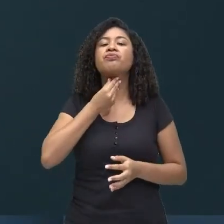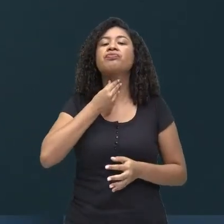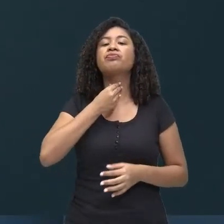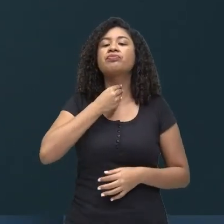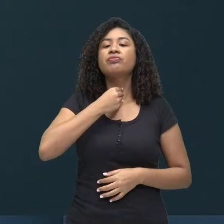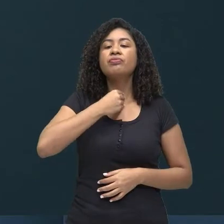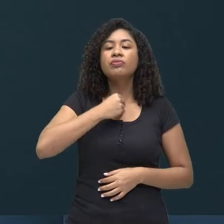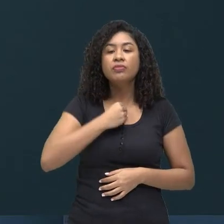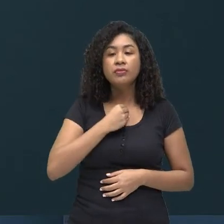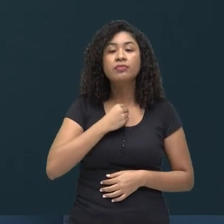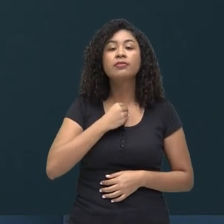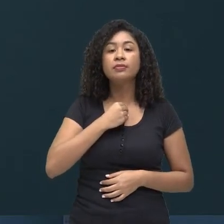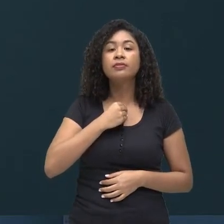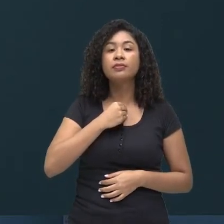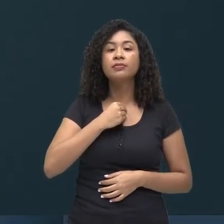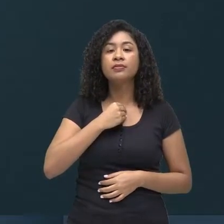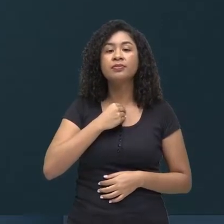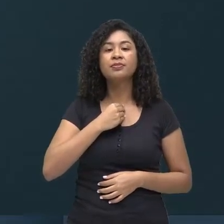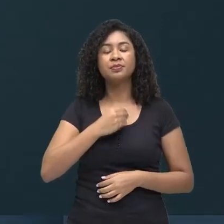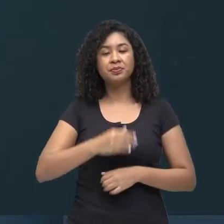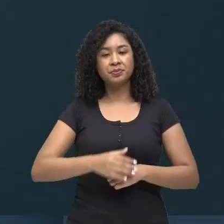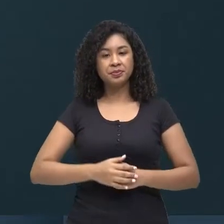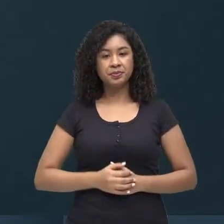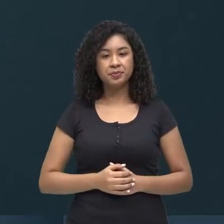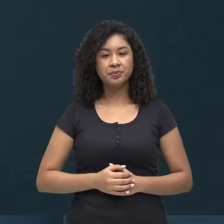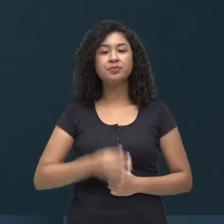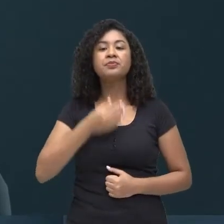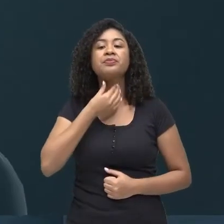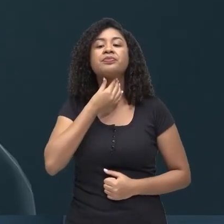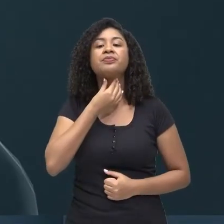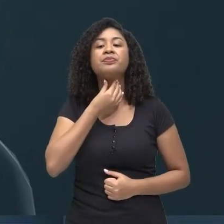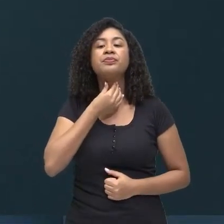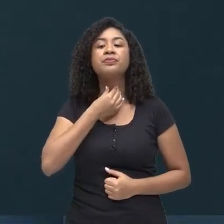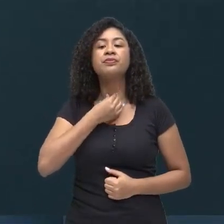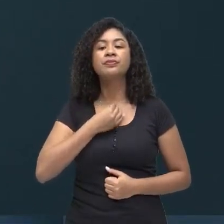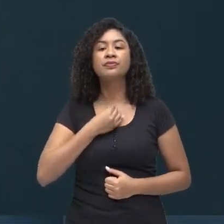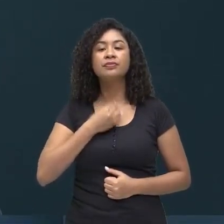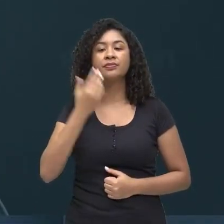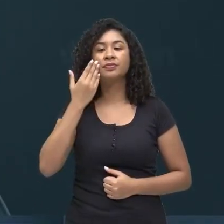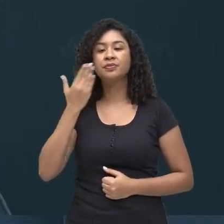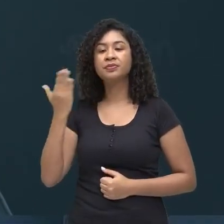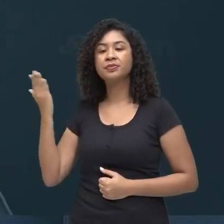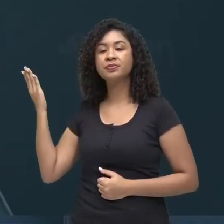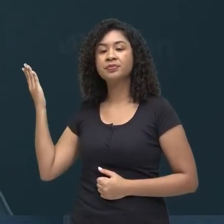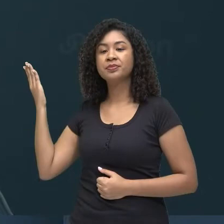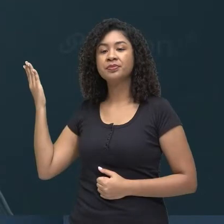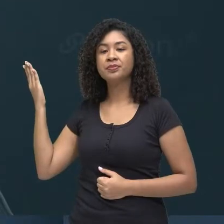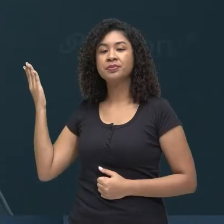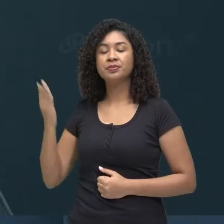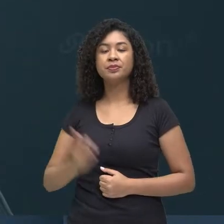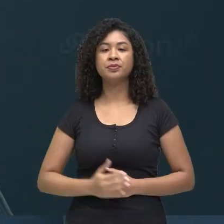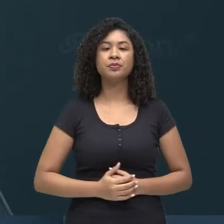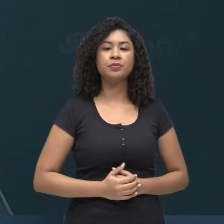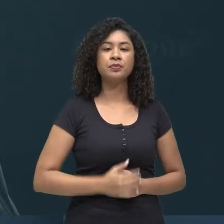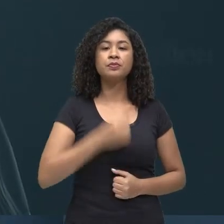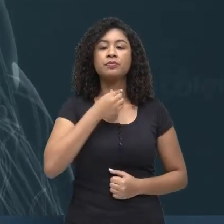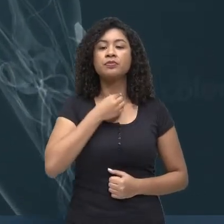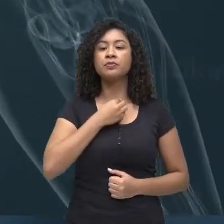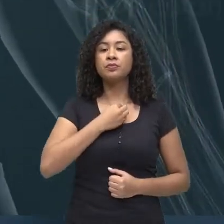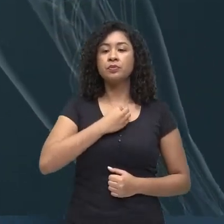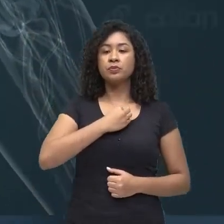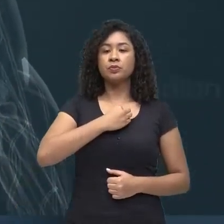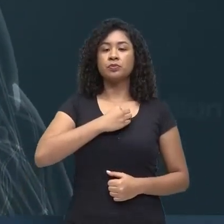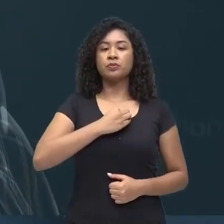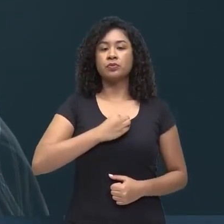passa pela faringe, desce o esôfago, que é esse canal, ó, que vai ligar até o estômago, né?